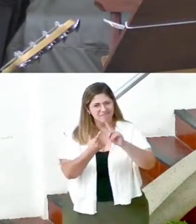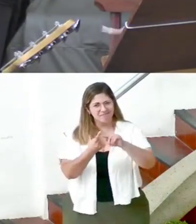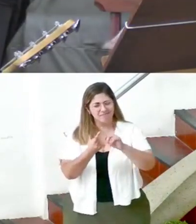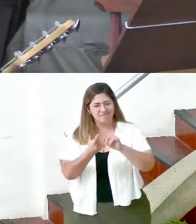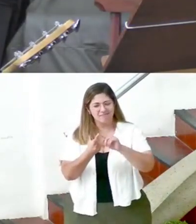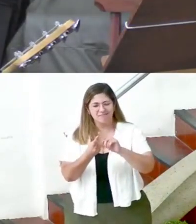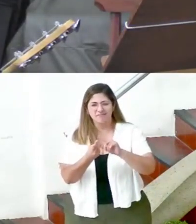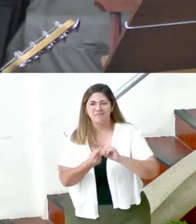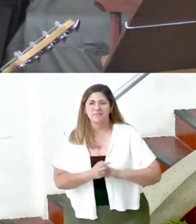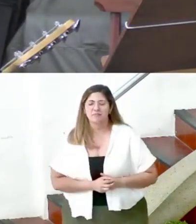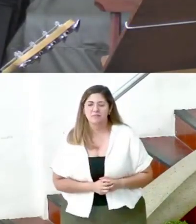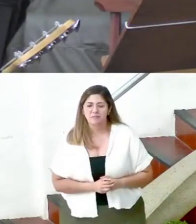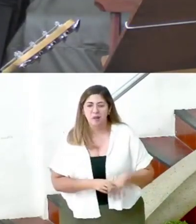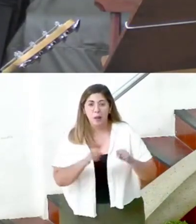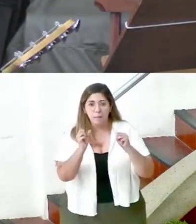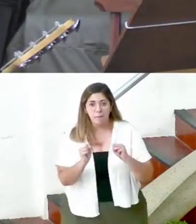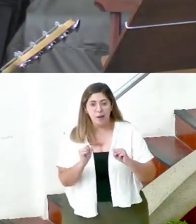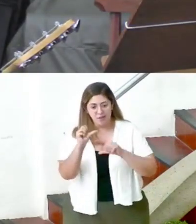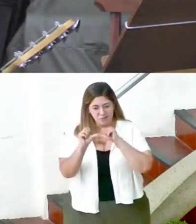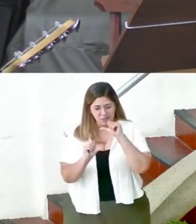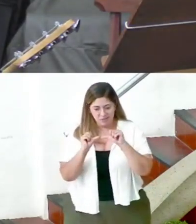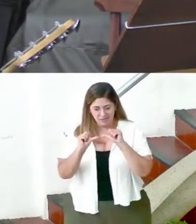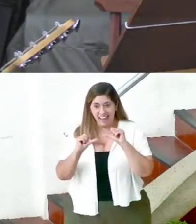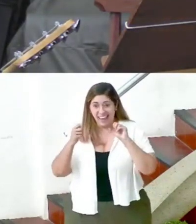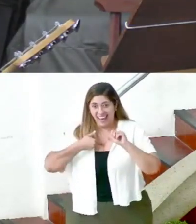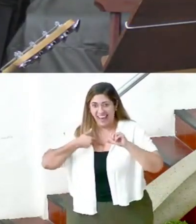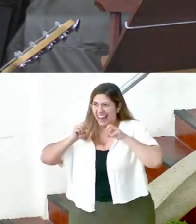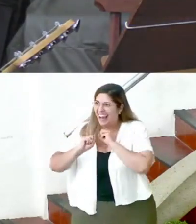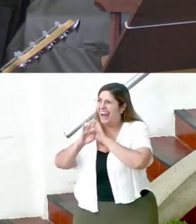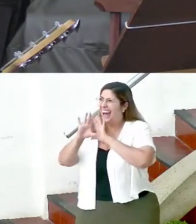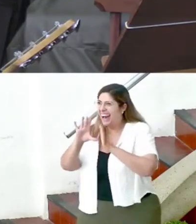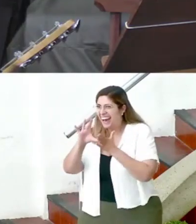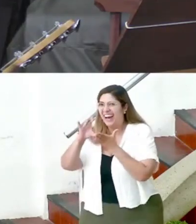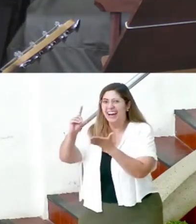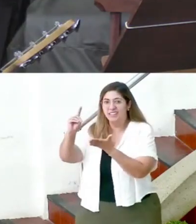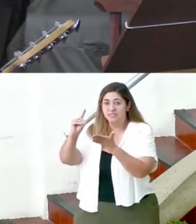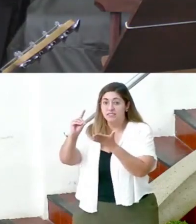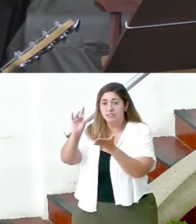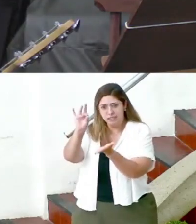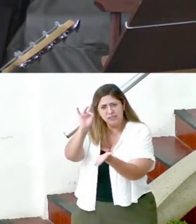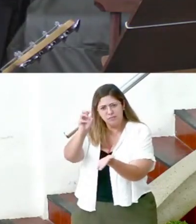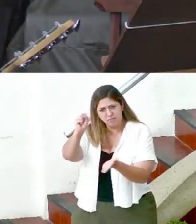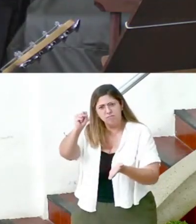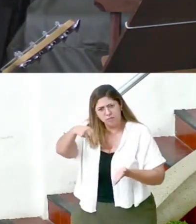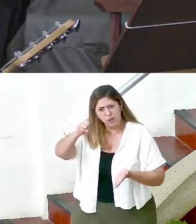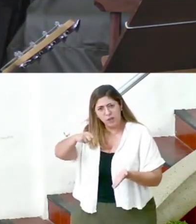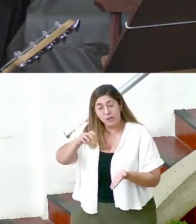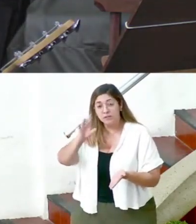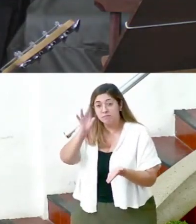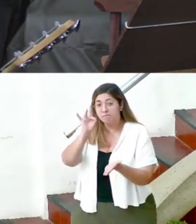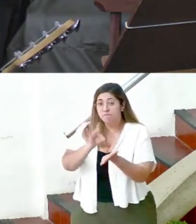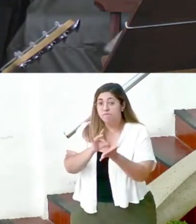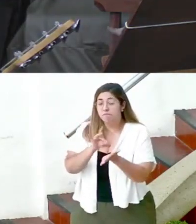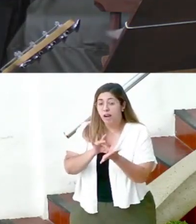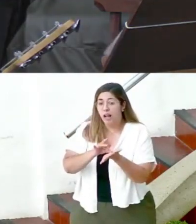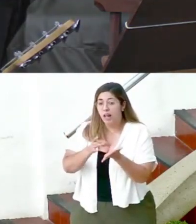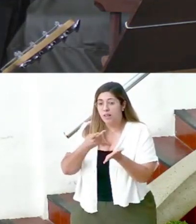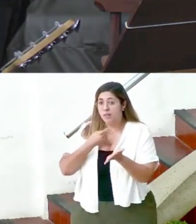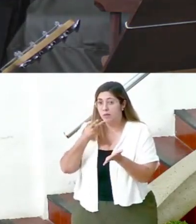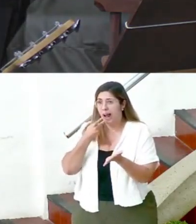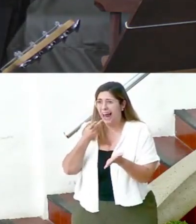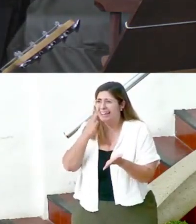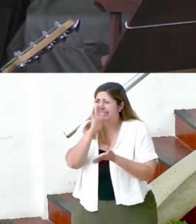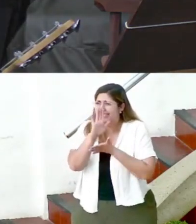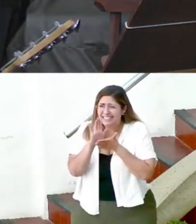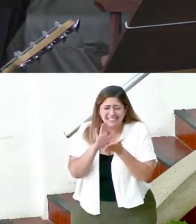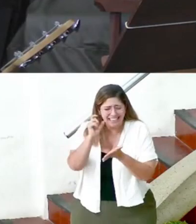tem como dar glória a Deus? Tem, quando se reconhece verdadeiramente quem se é. Tem como ver essa